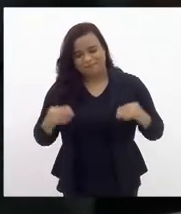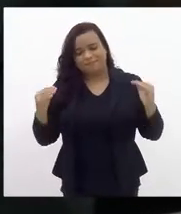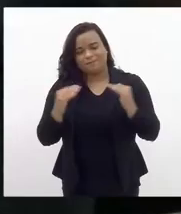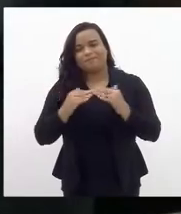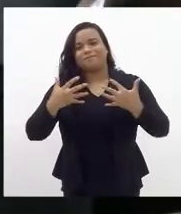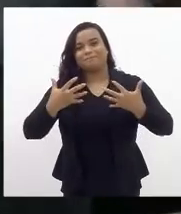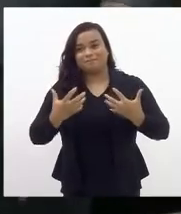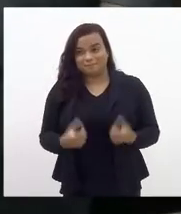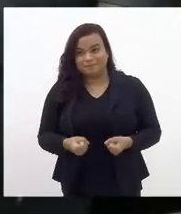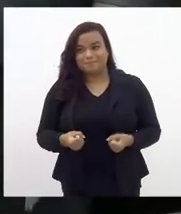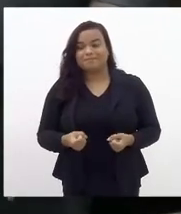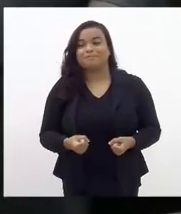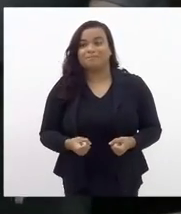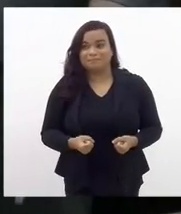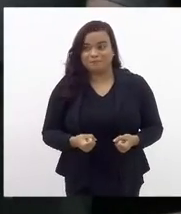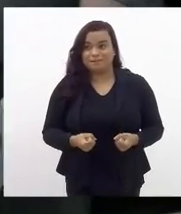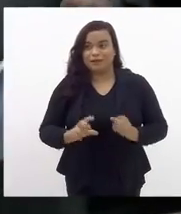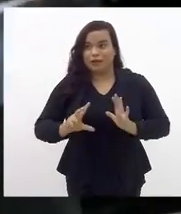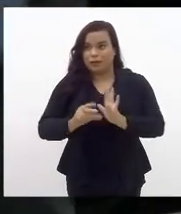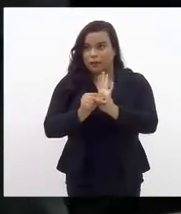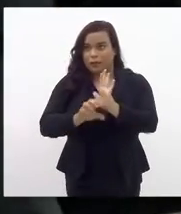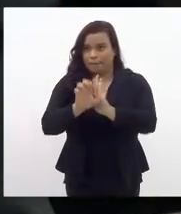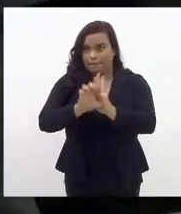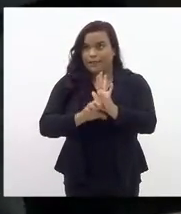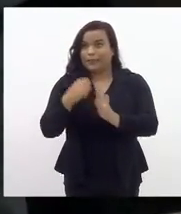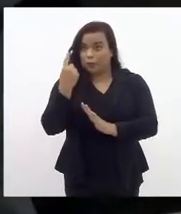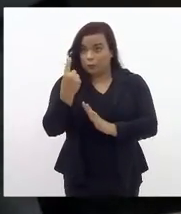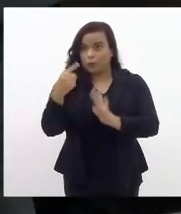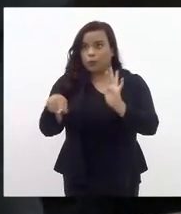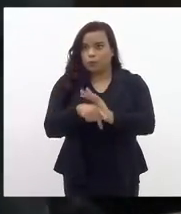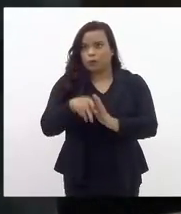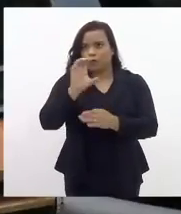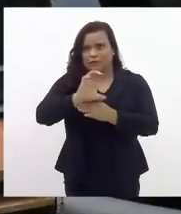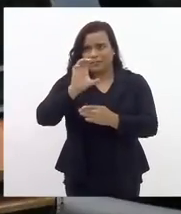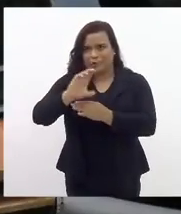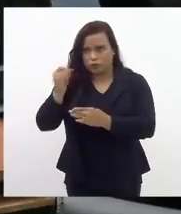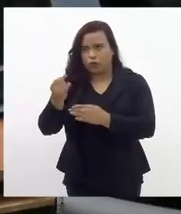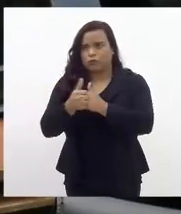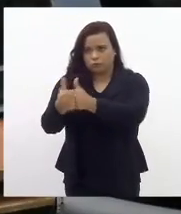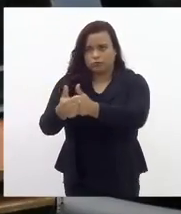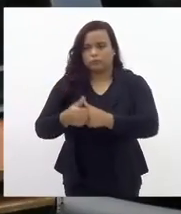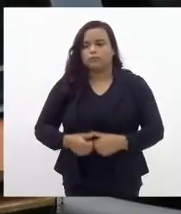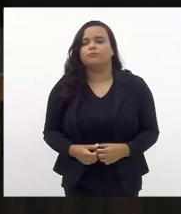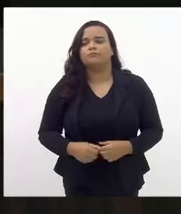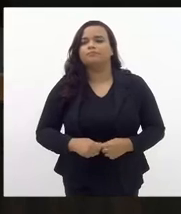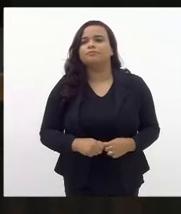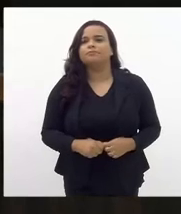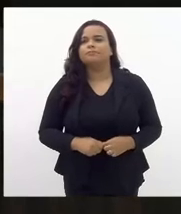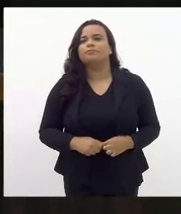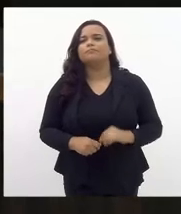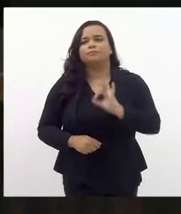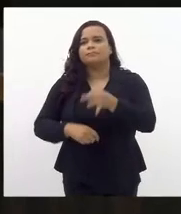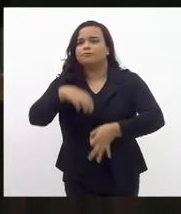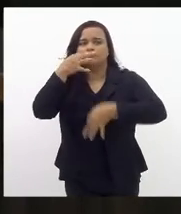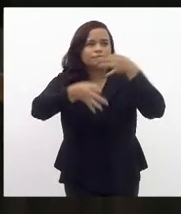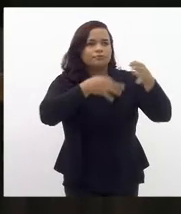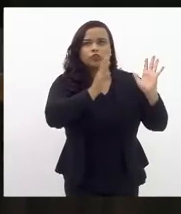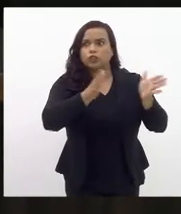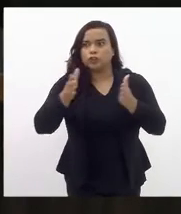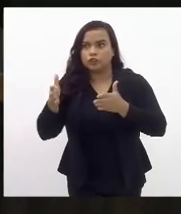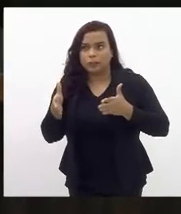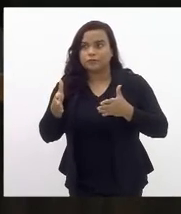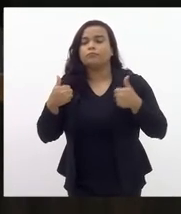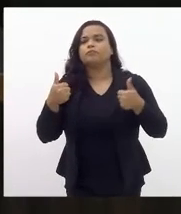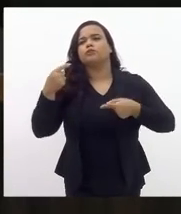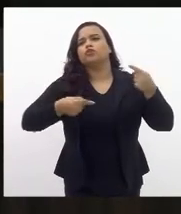favorável com uma emenda da CCJ. Estou acompanhando. Com os pareceres emitidos,